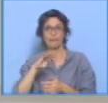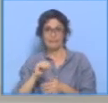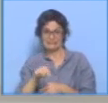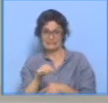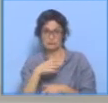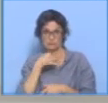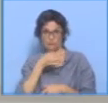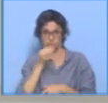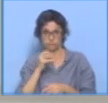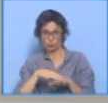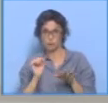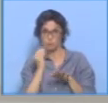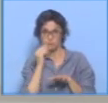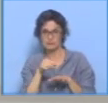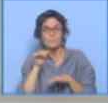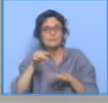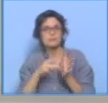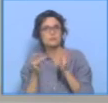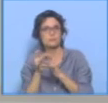Jesus dá-nos uma outra perspectiva,